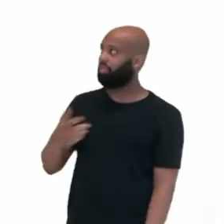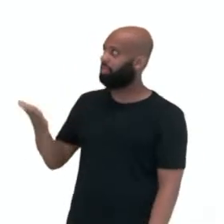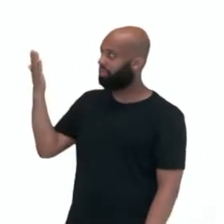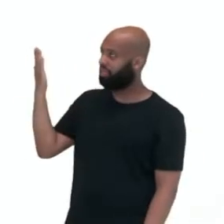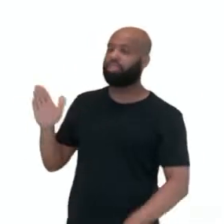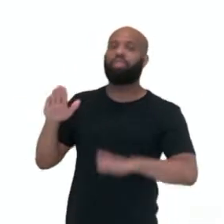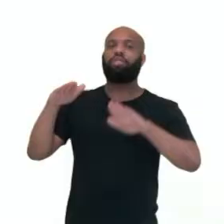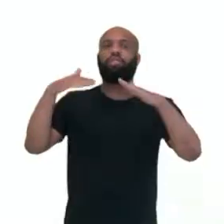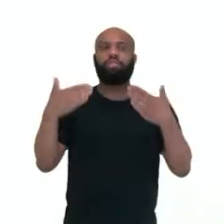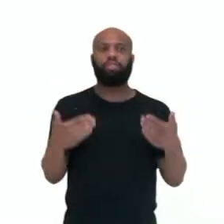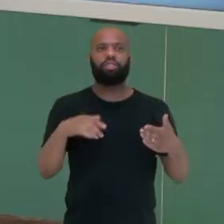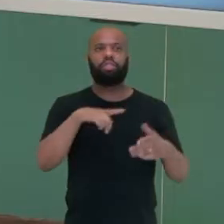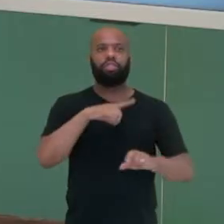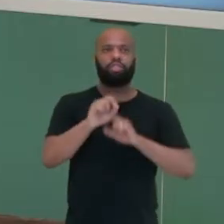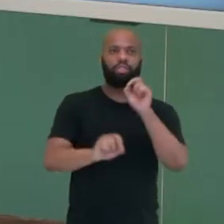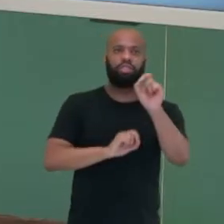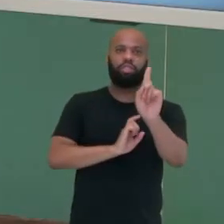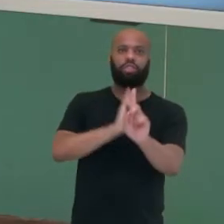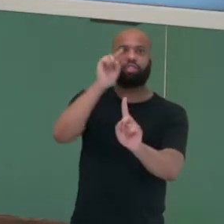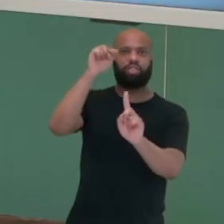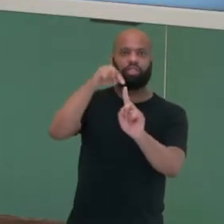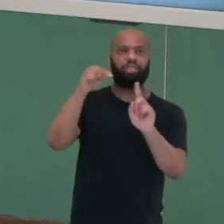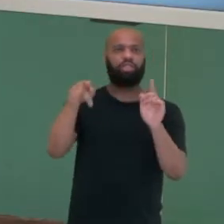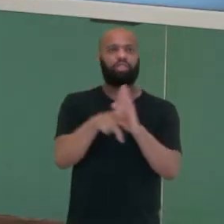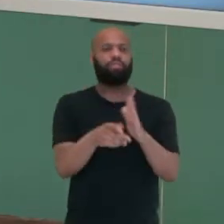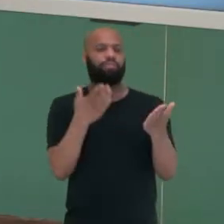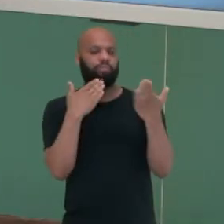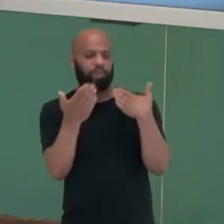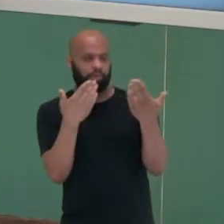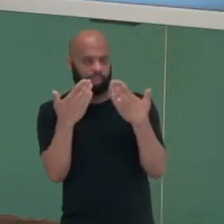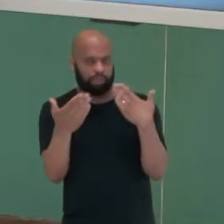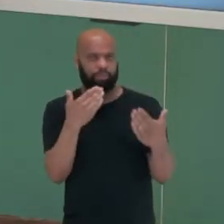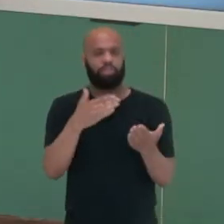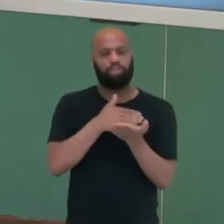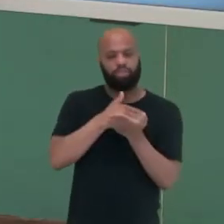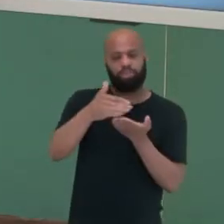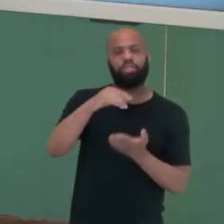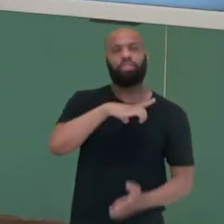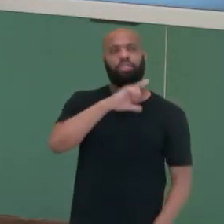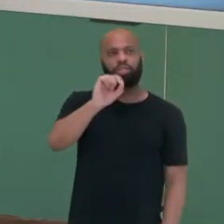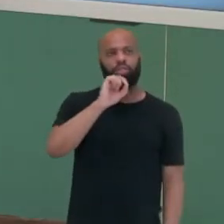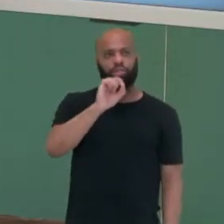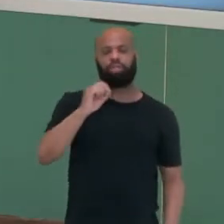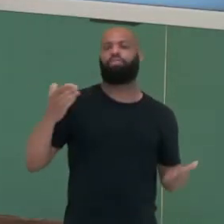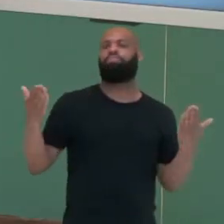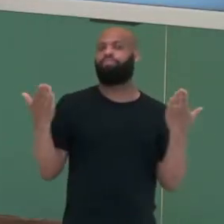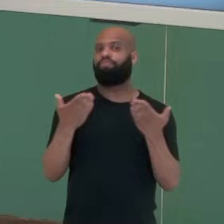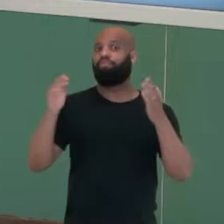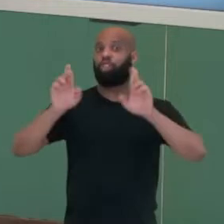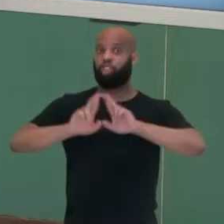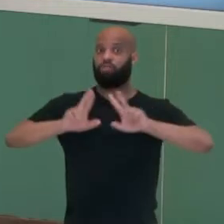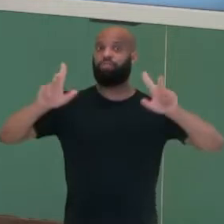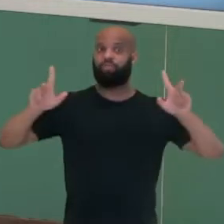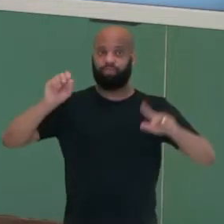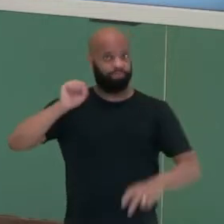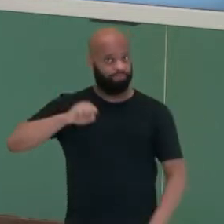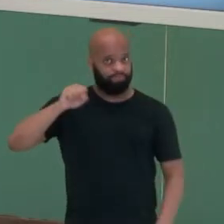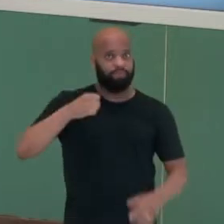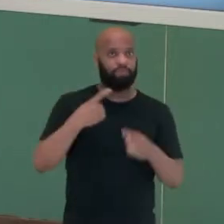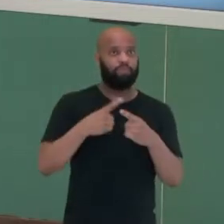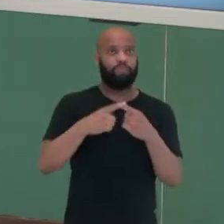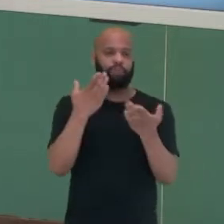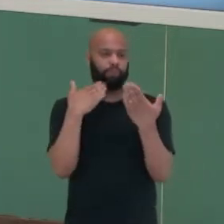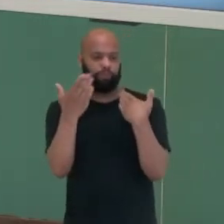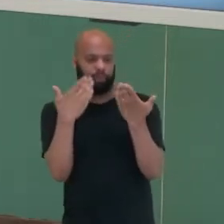aqui. Então, a ideia do bate-papo começa a aparecer que é um pouquinho diferente, né? Porque o